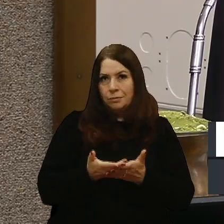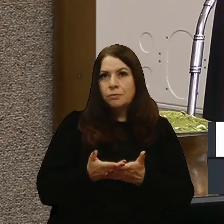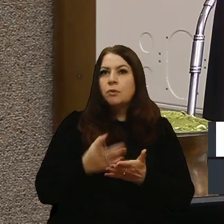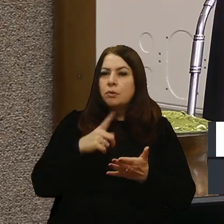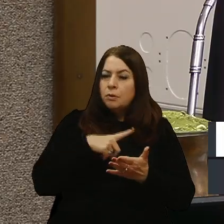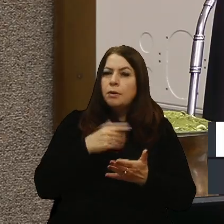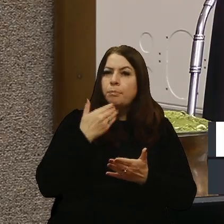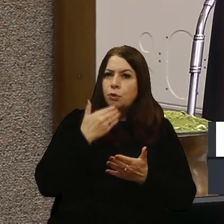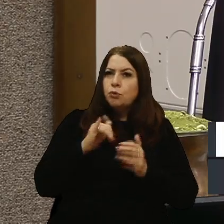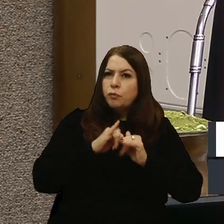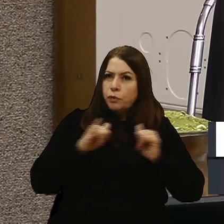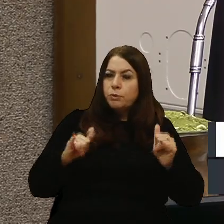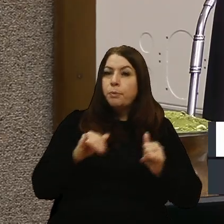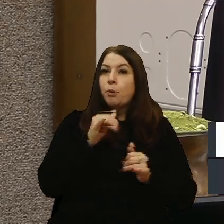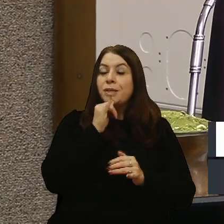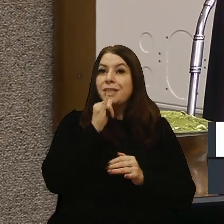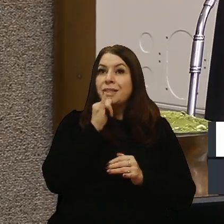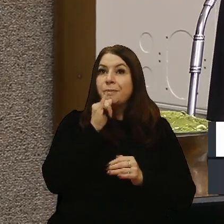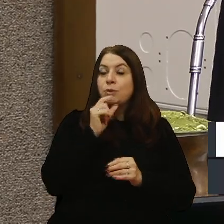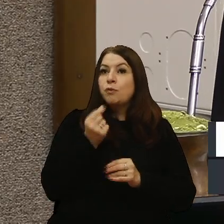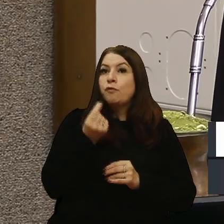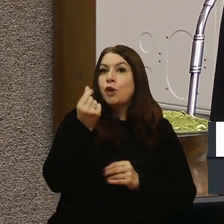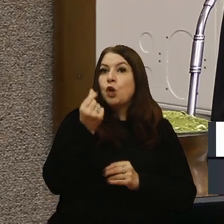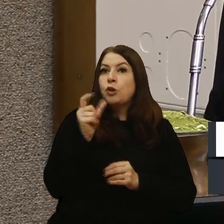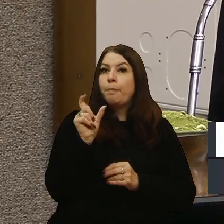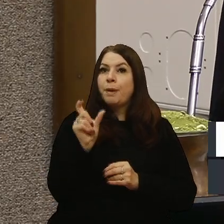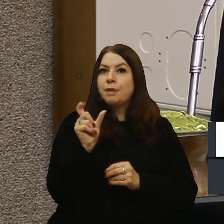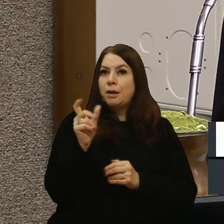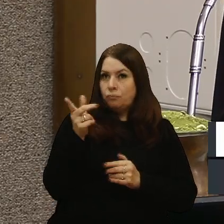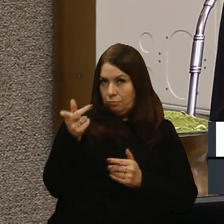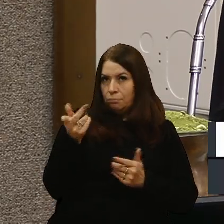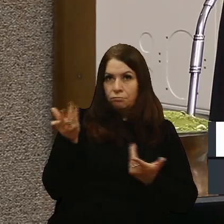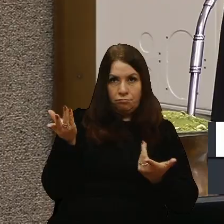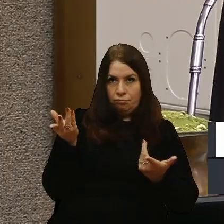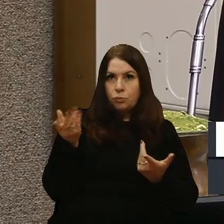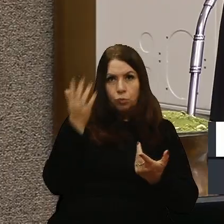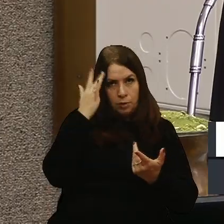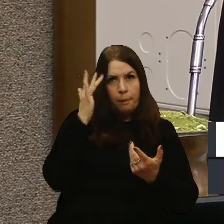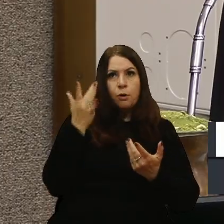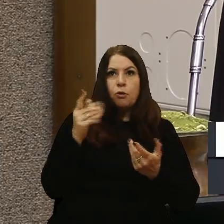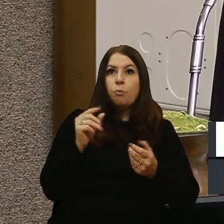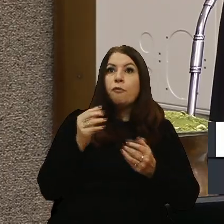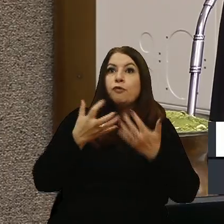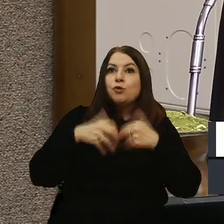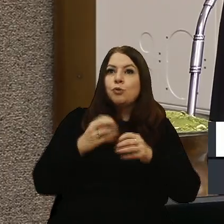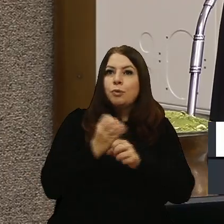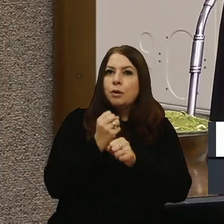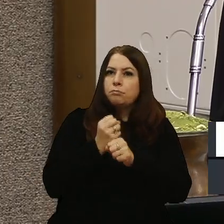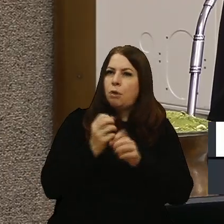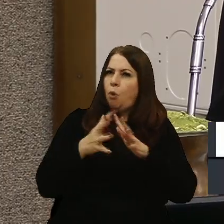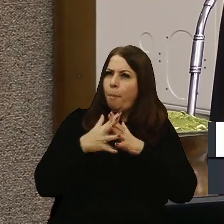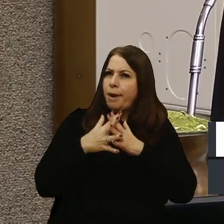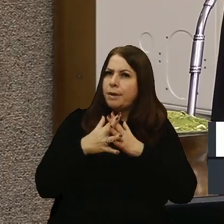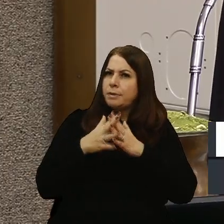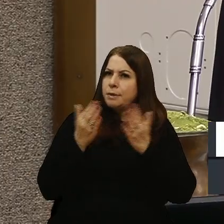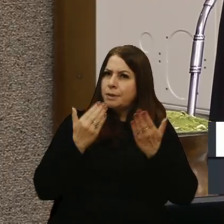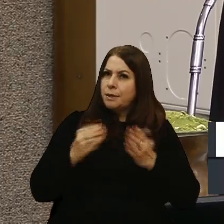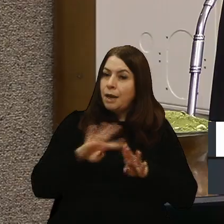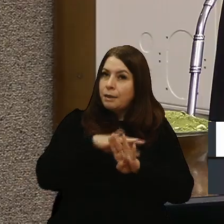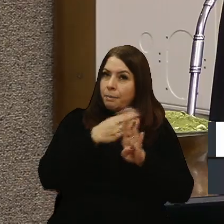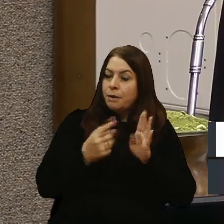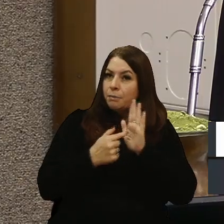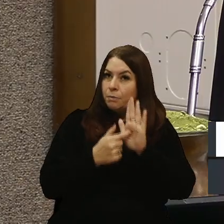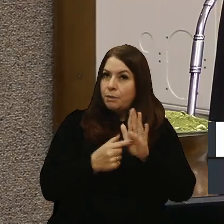Tem pedidos de informação, por exemplo, sobre o valor da passagem. O senhor sabe como funciona o cálculo e é de complexa análise a tabela apresentada